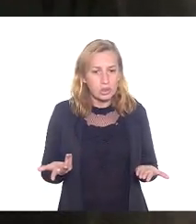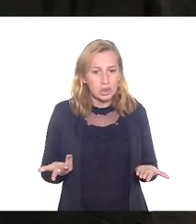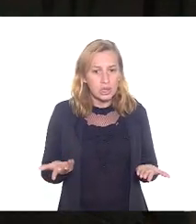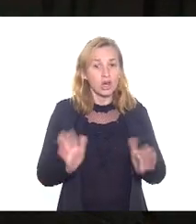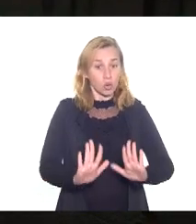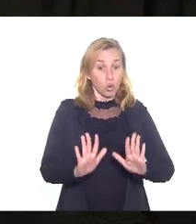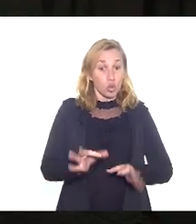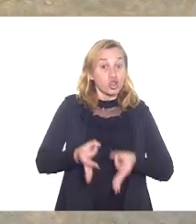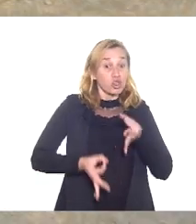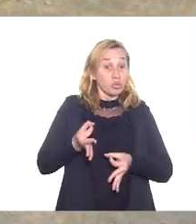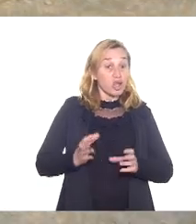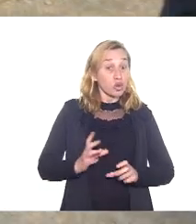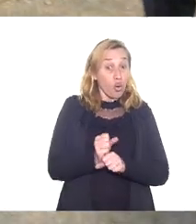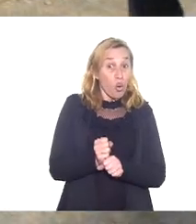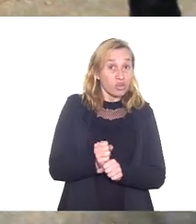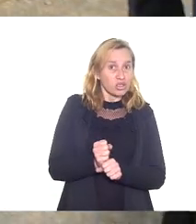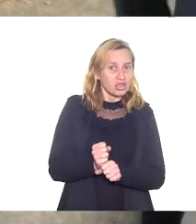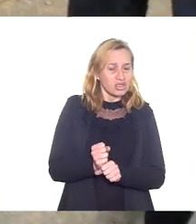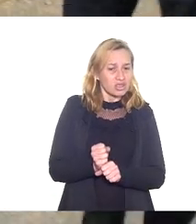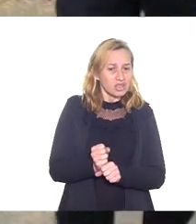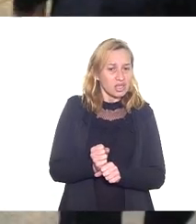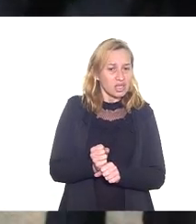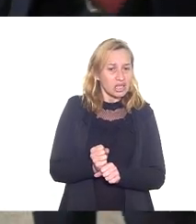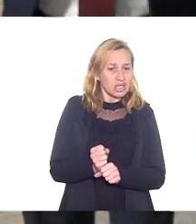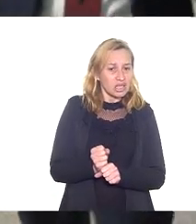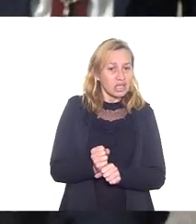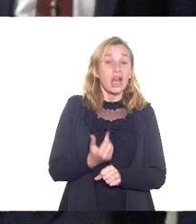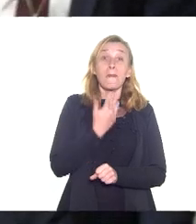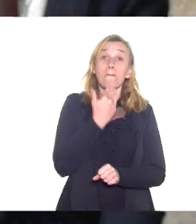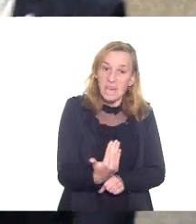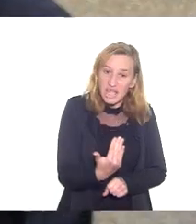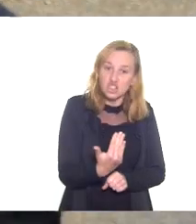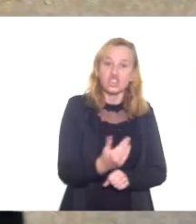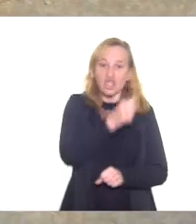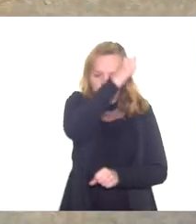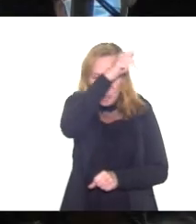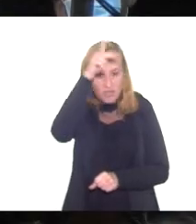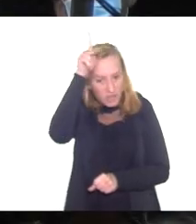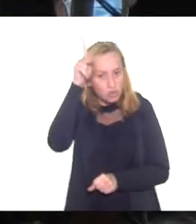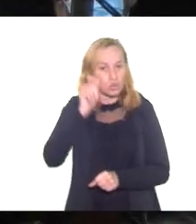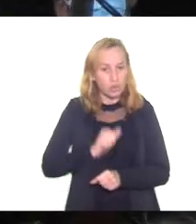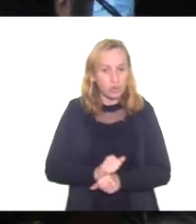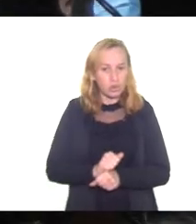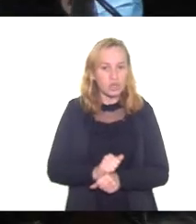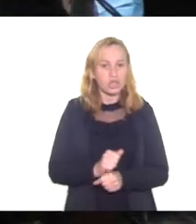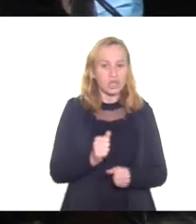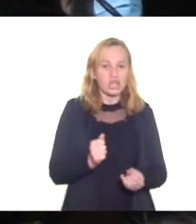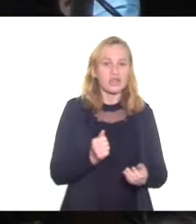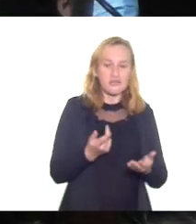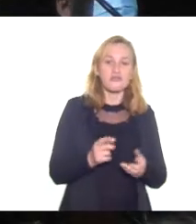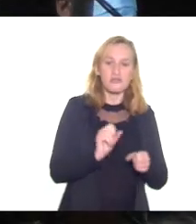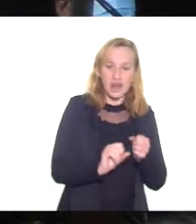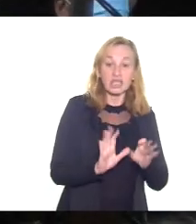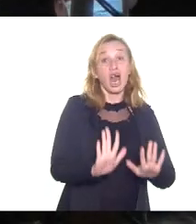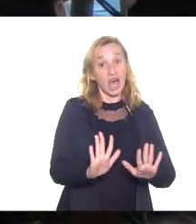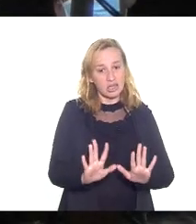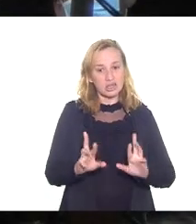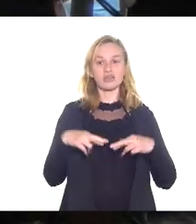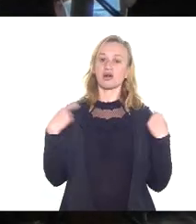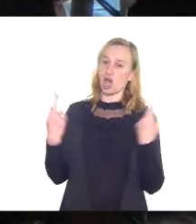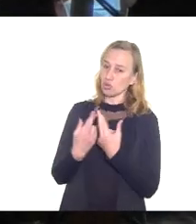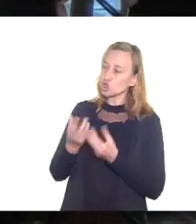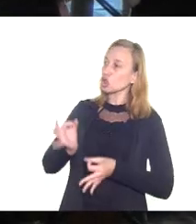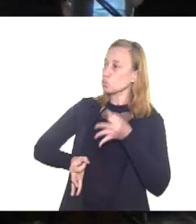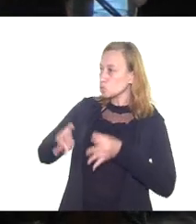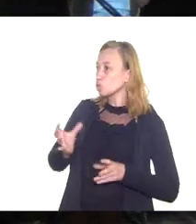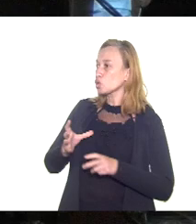O Tribunal de Contas está tá pedindo às prefeituras aí, que sim, façam a demissão. Vamos fazer uma reunião no Tribunal de